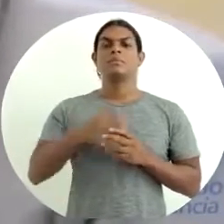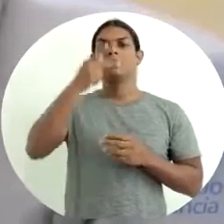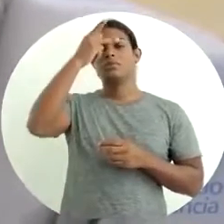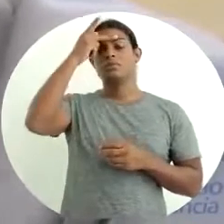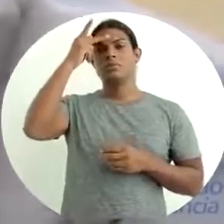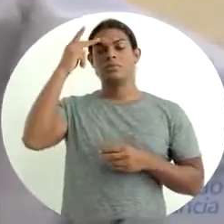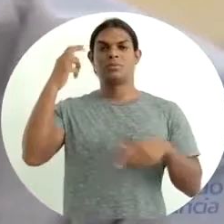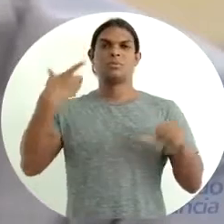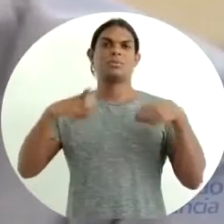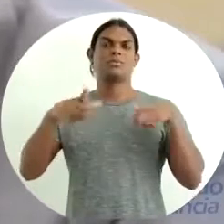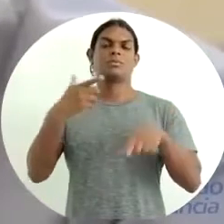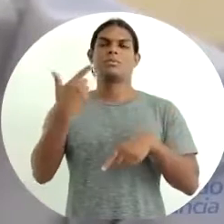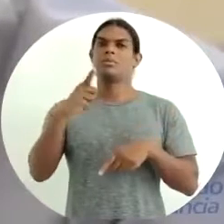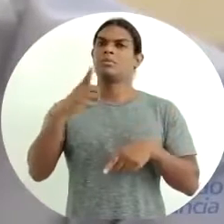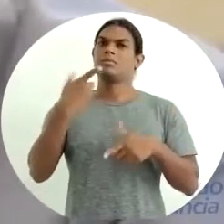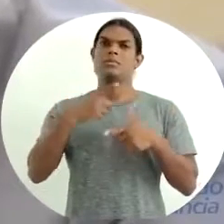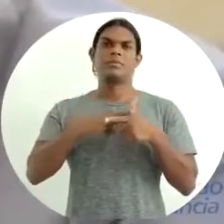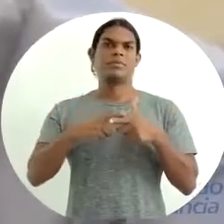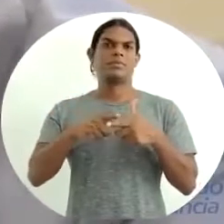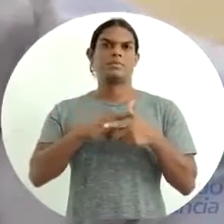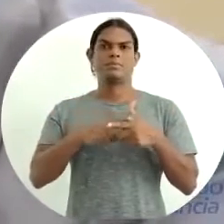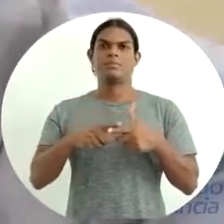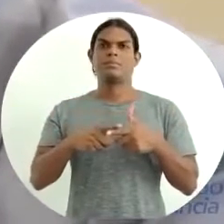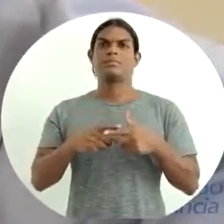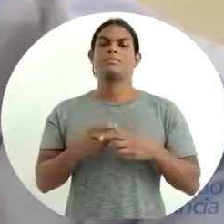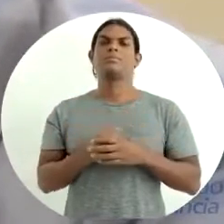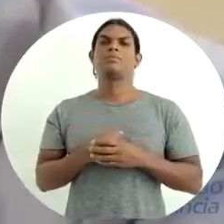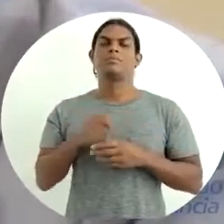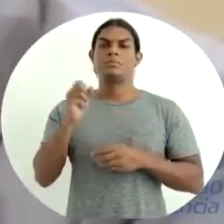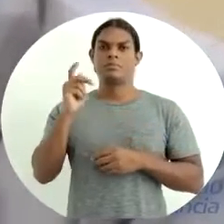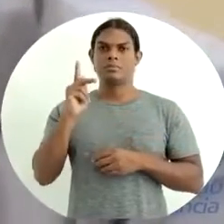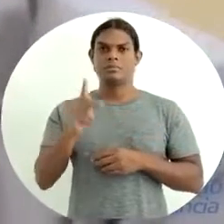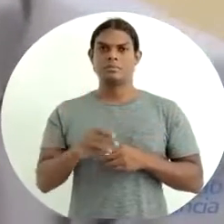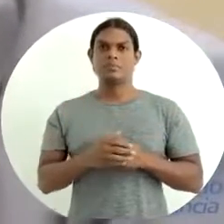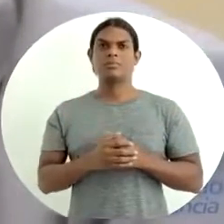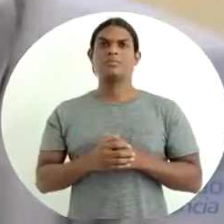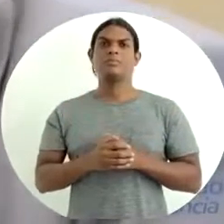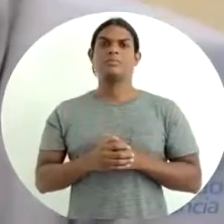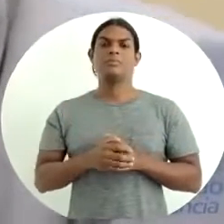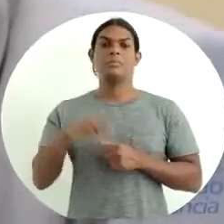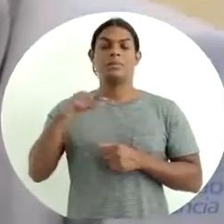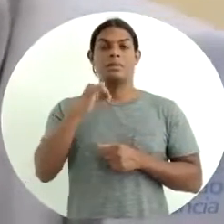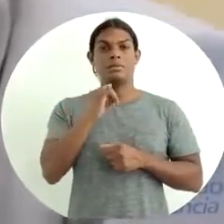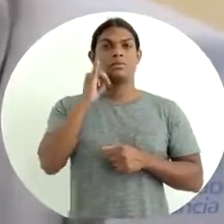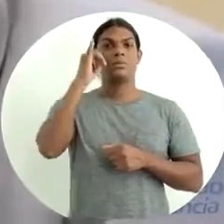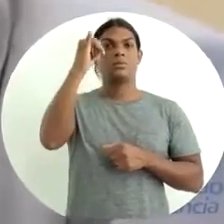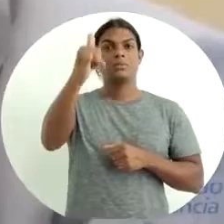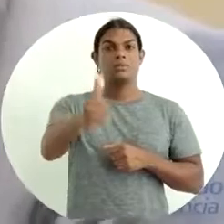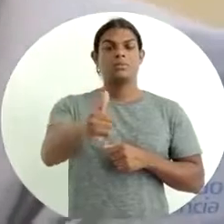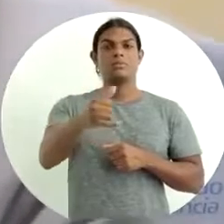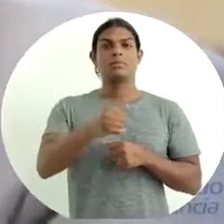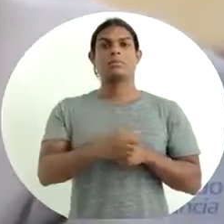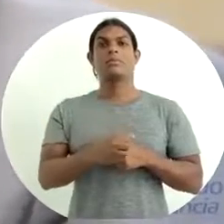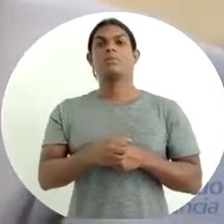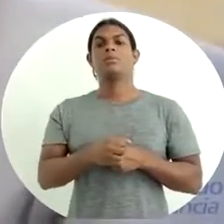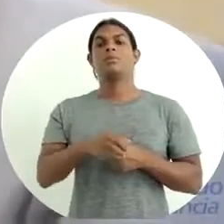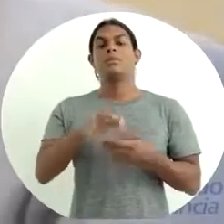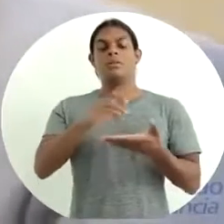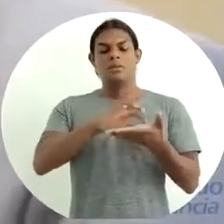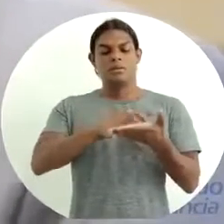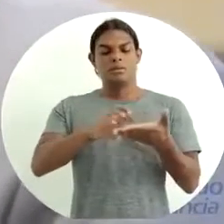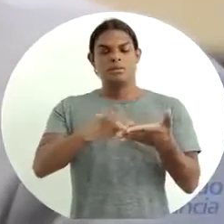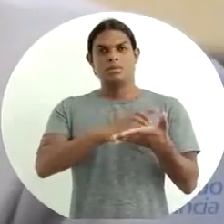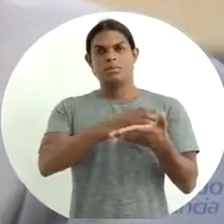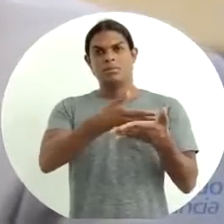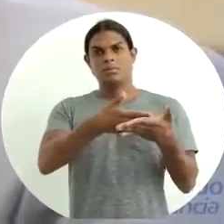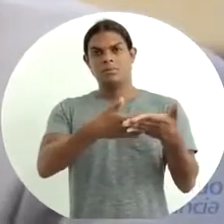médico, pode até a autoridade pública fazer essa comunicação, ok? Essa comunicação é um formulário próprio, lá no próprio INSS vai